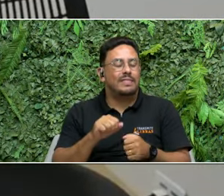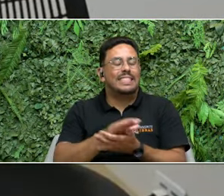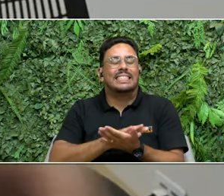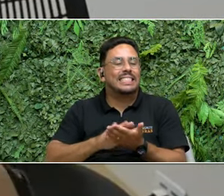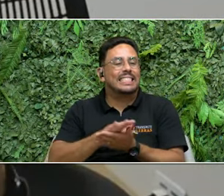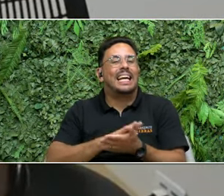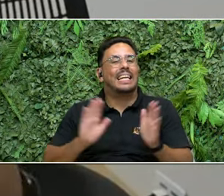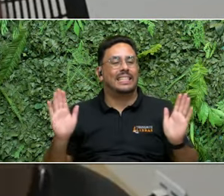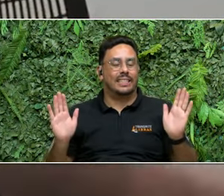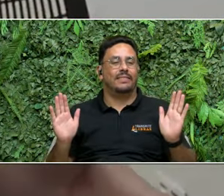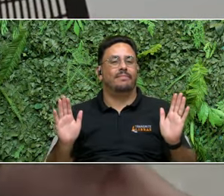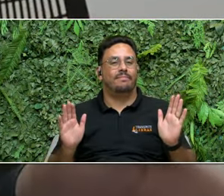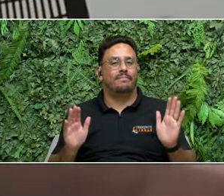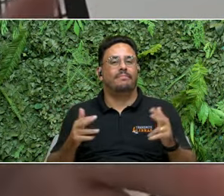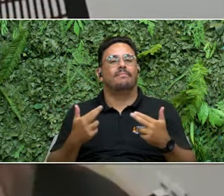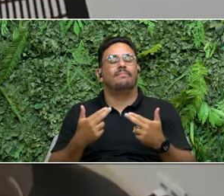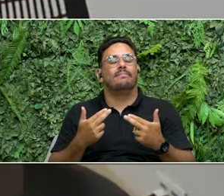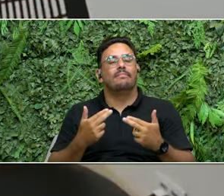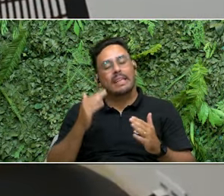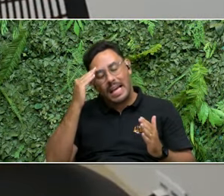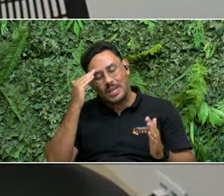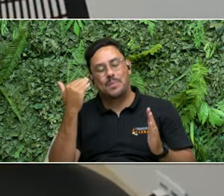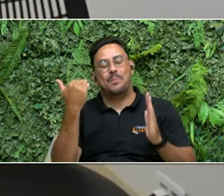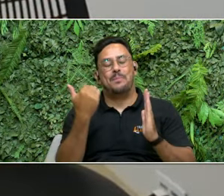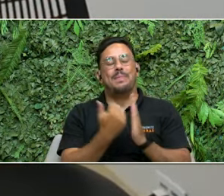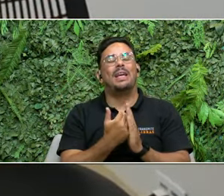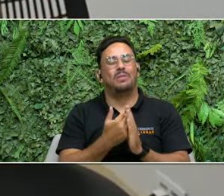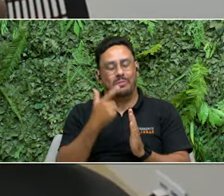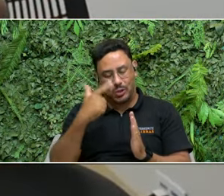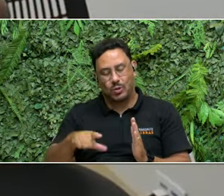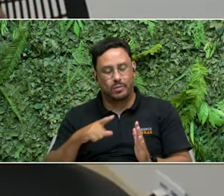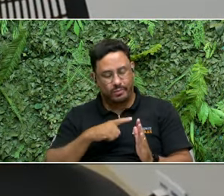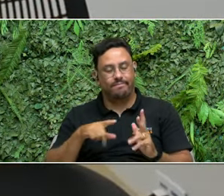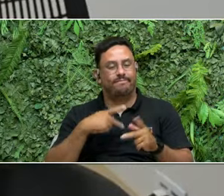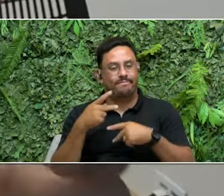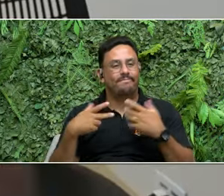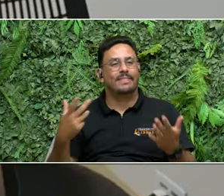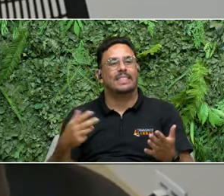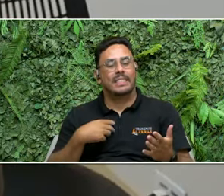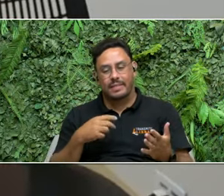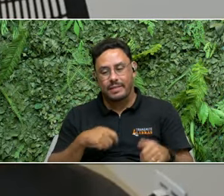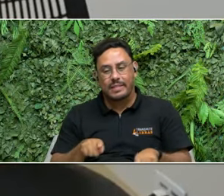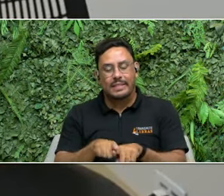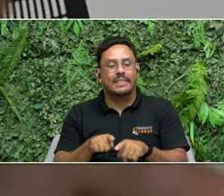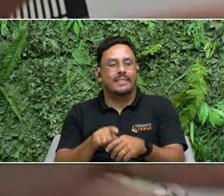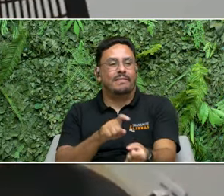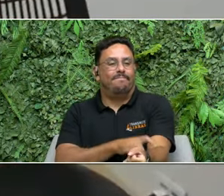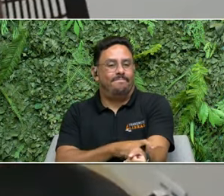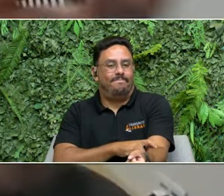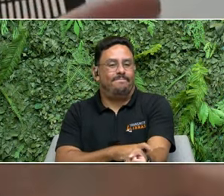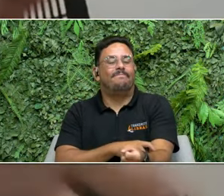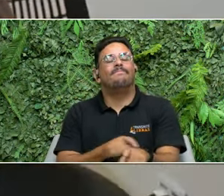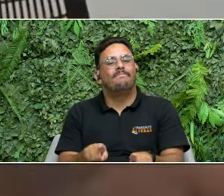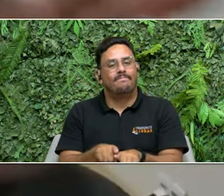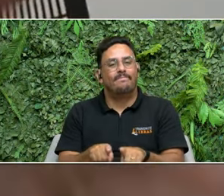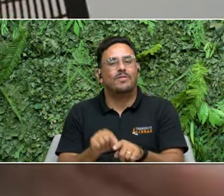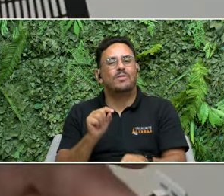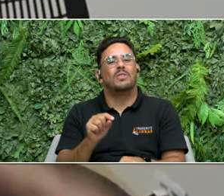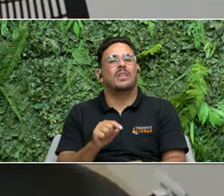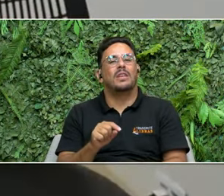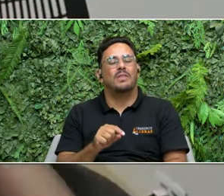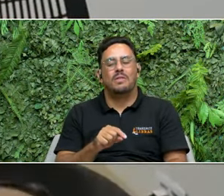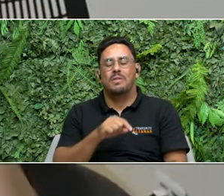tempo e aí com todo o respeito mais uma vez eu vou ser até um pouco mais agressivo aqui mas foi uma grande